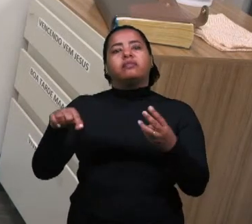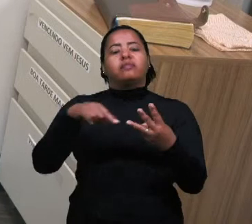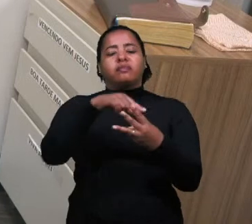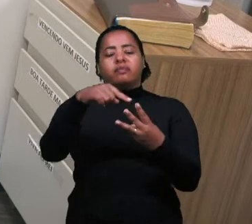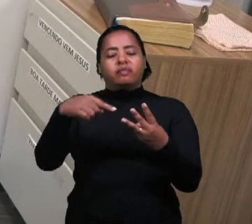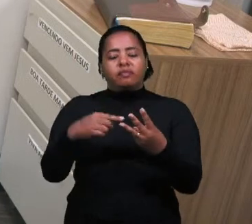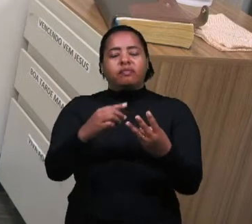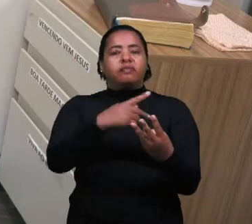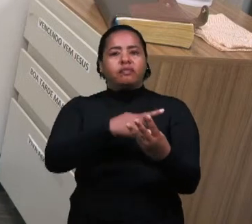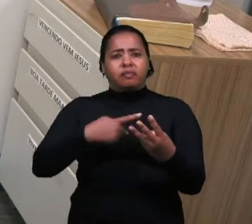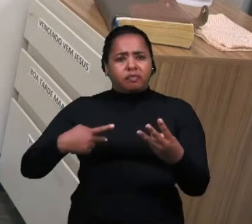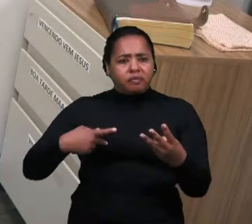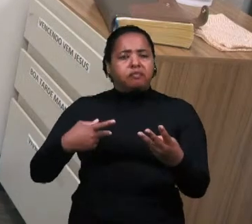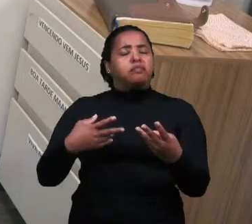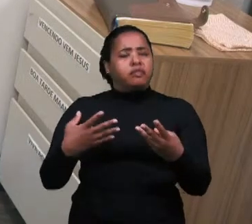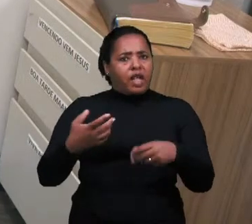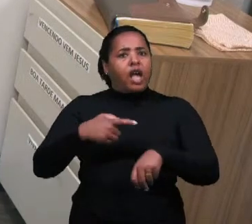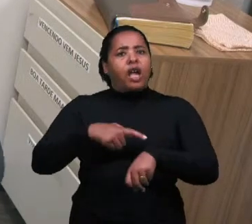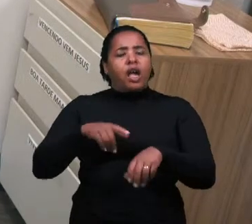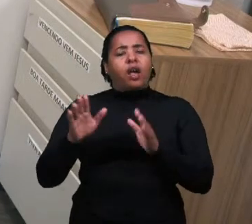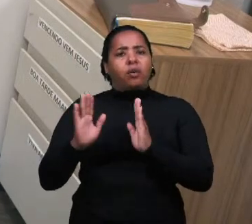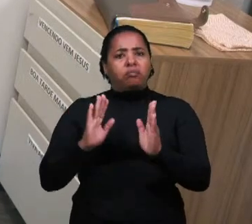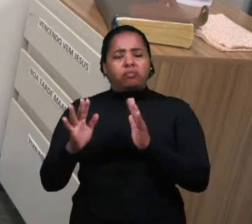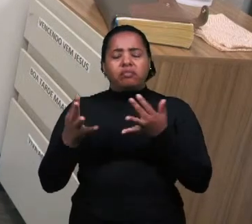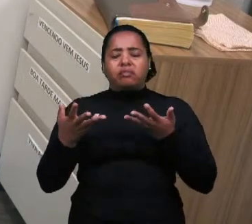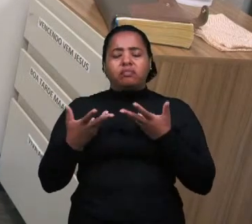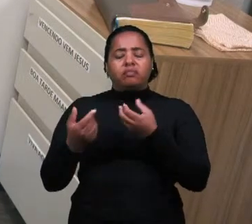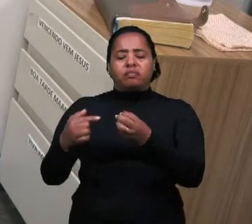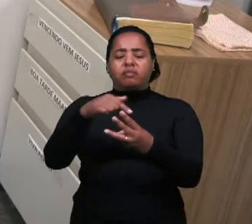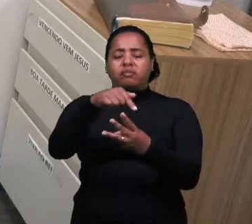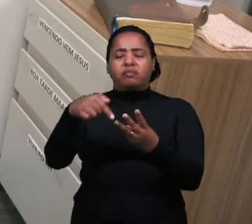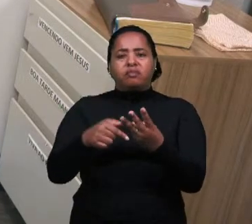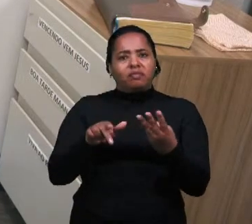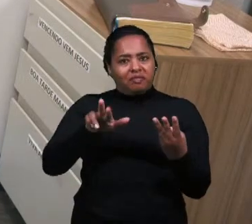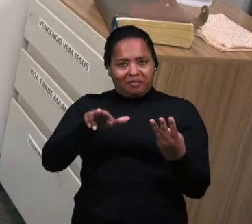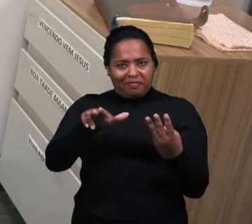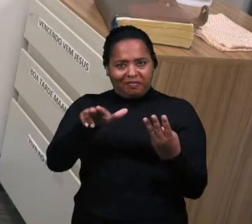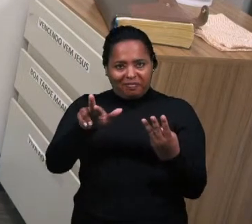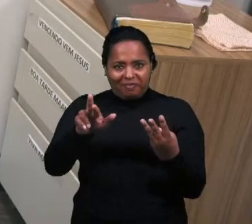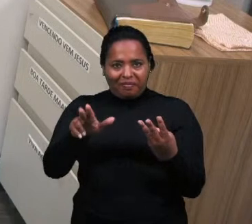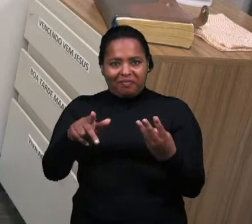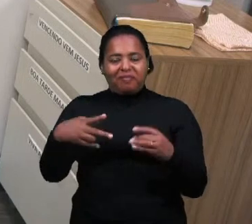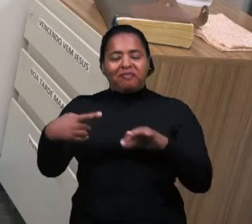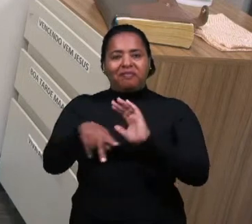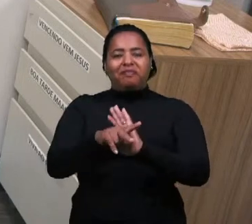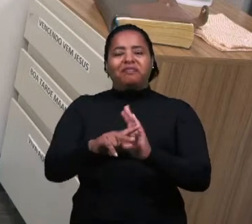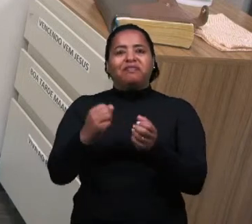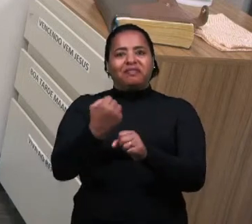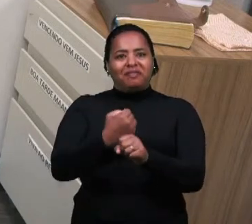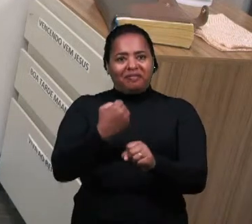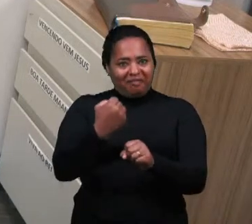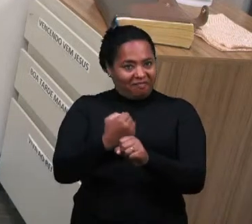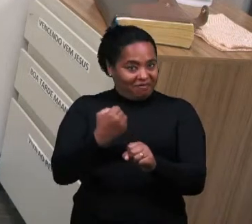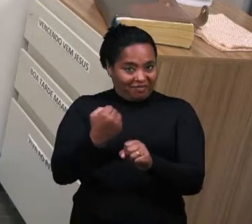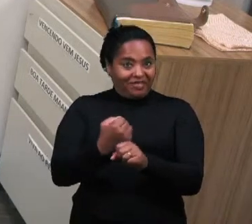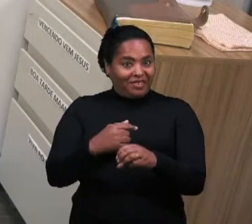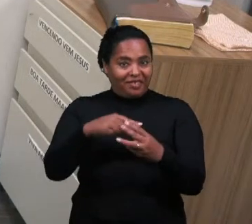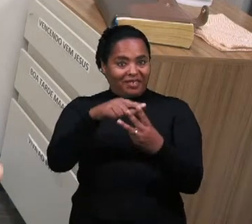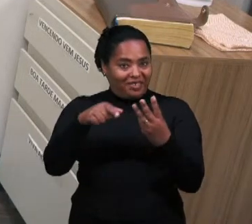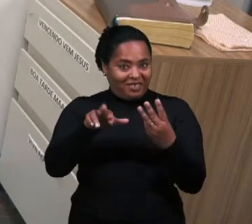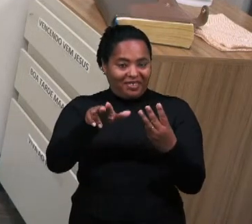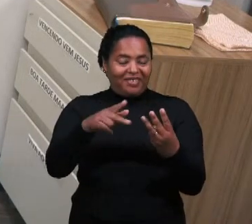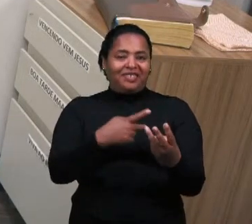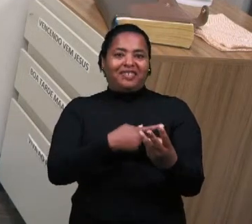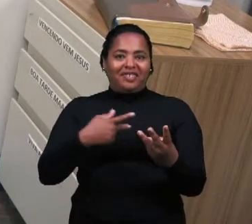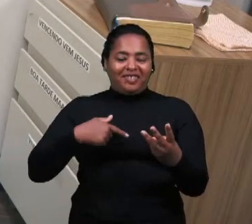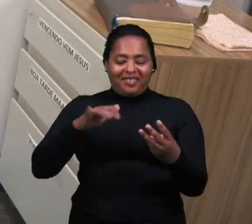ministérios, e é um momento maravilhoso, né? Você ver ali 3 irmãos que são pastores, que fazem parte desta obra, e são seus irmãos, né?